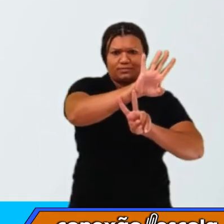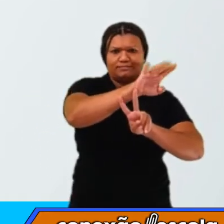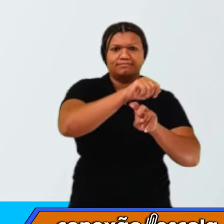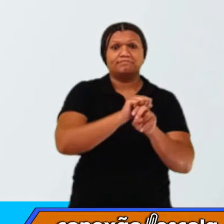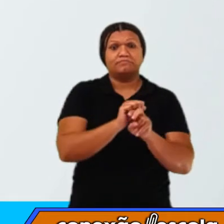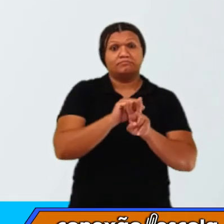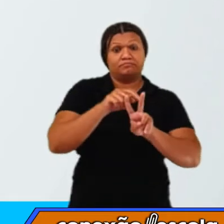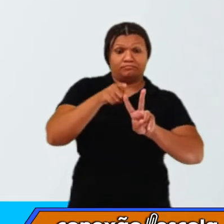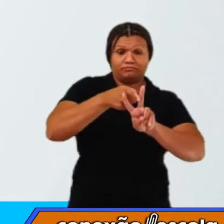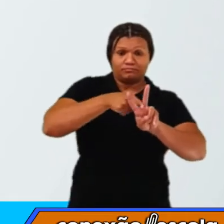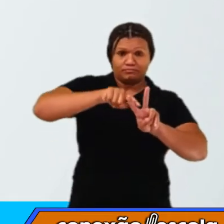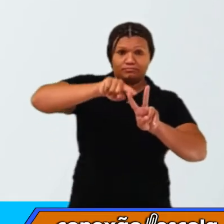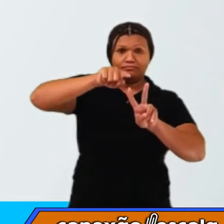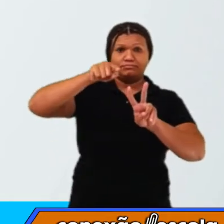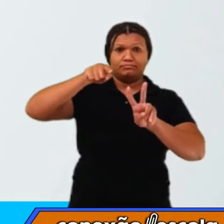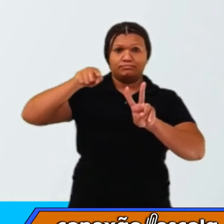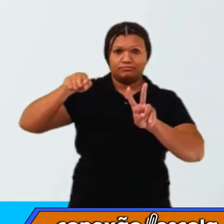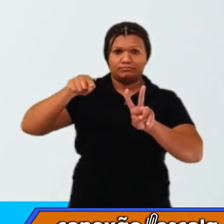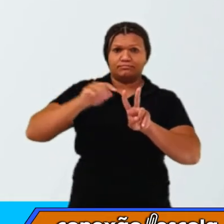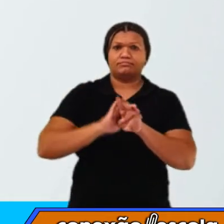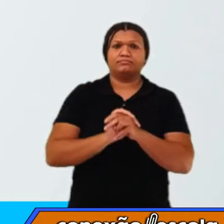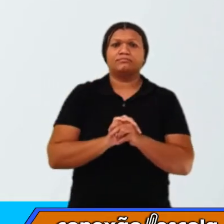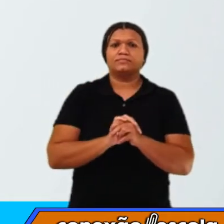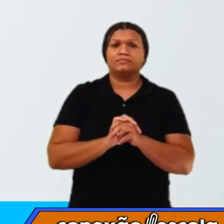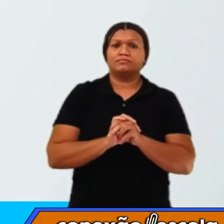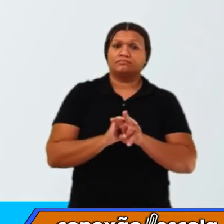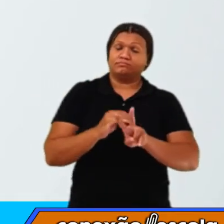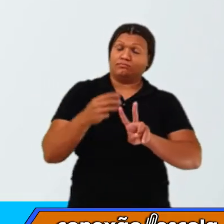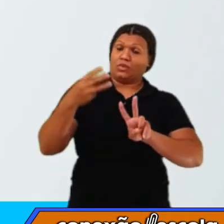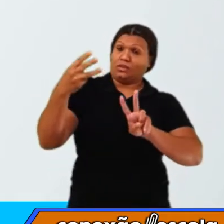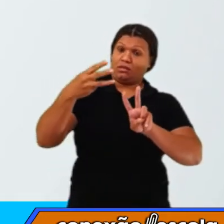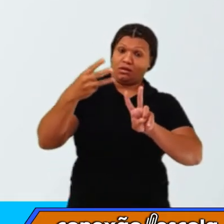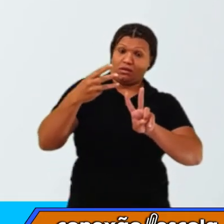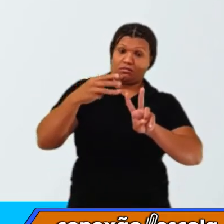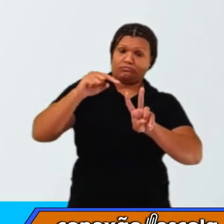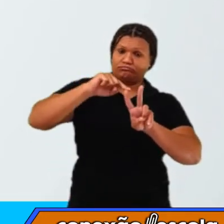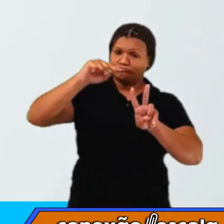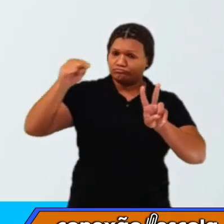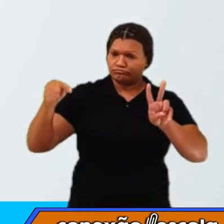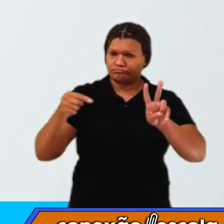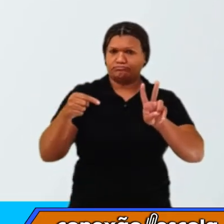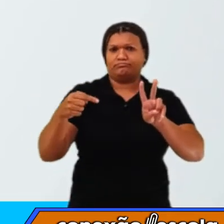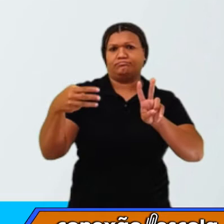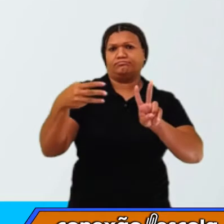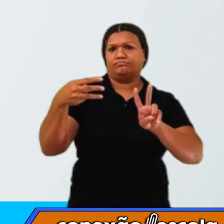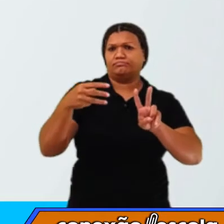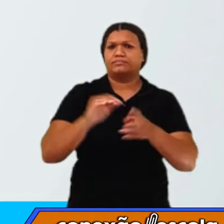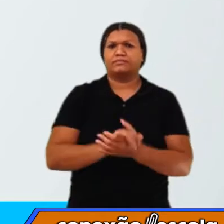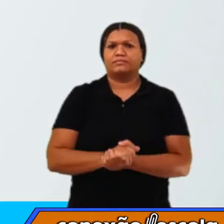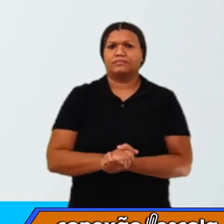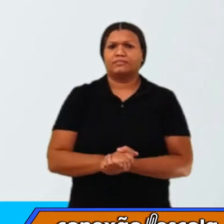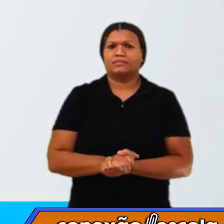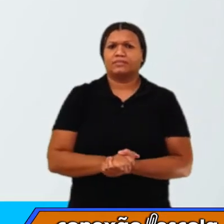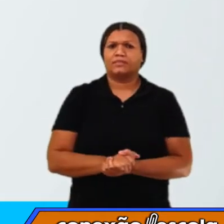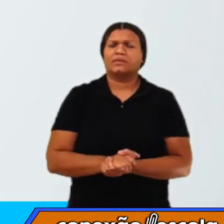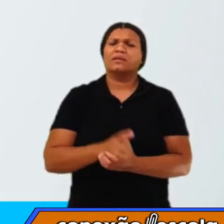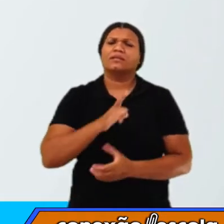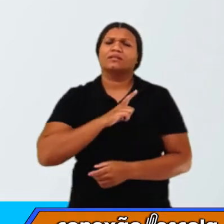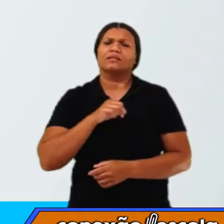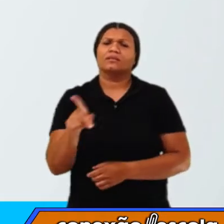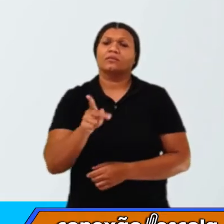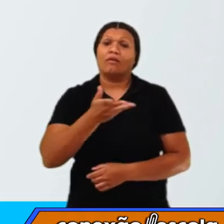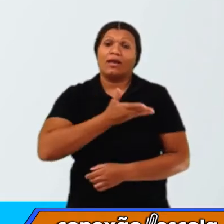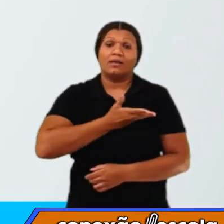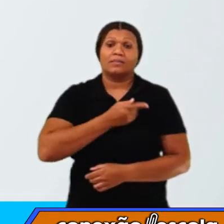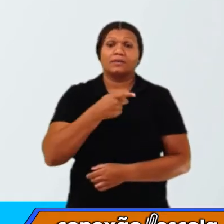o três é o numerador vai ficar aqui no expoente do radicando tem um professor amigo meu